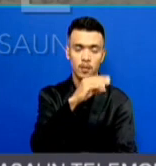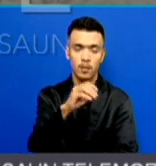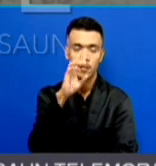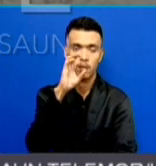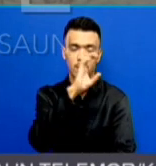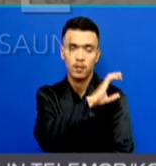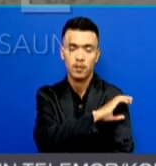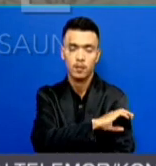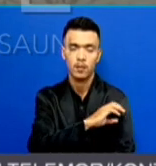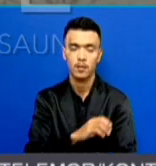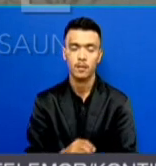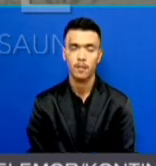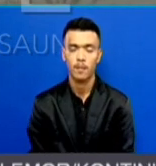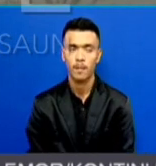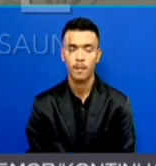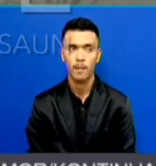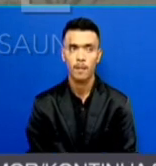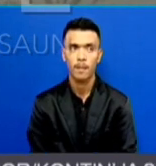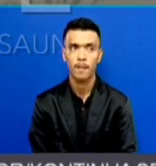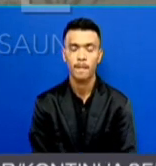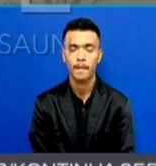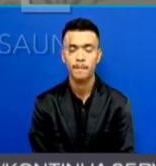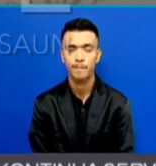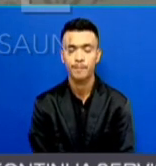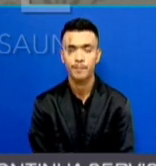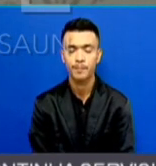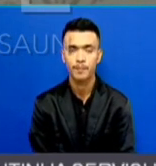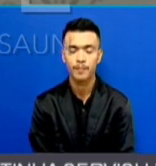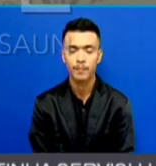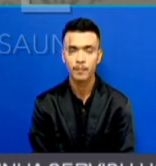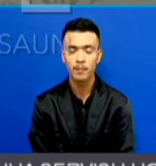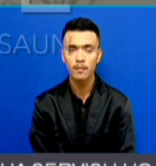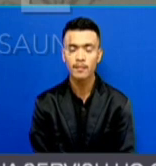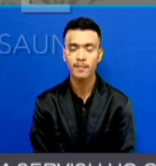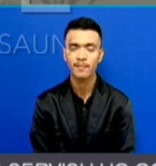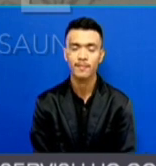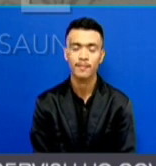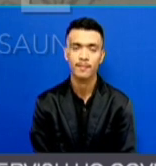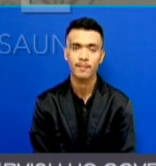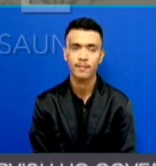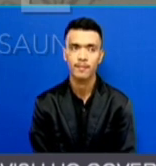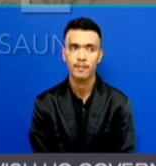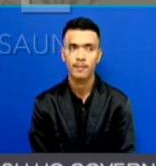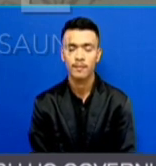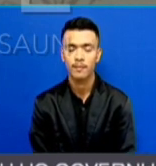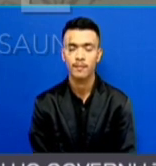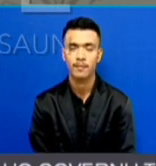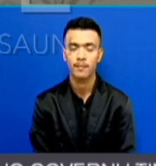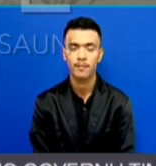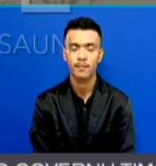We have shared both a discussion about how joint cooperation, Australia